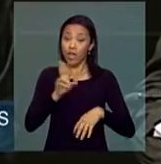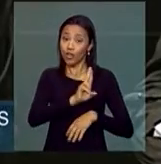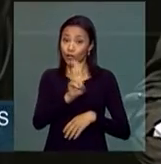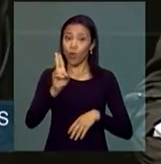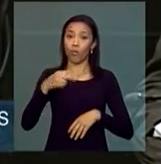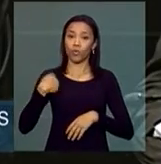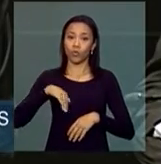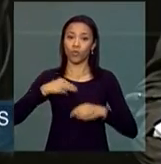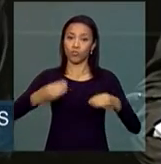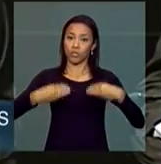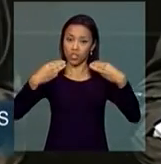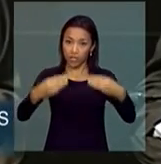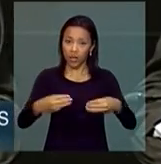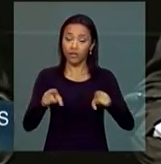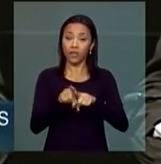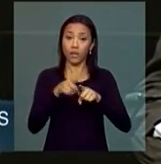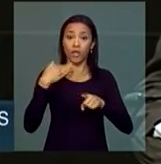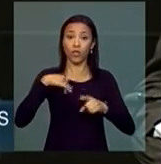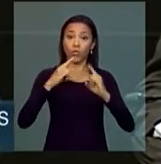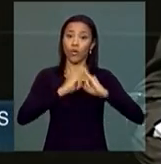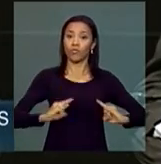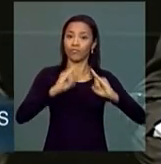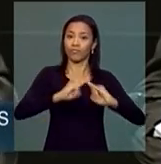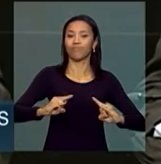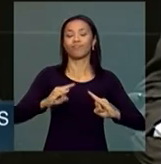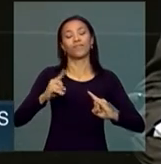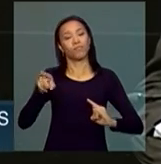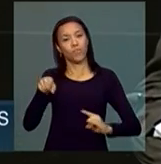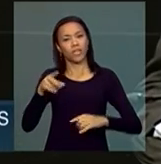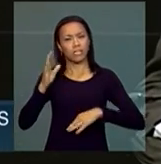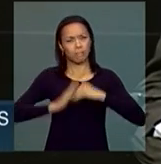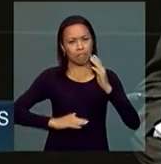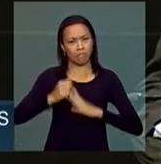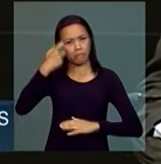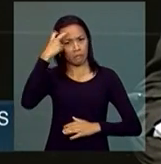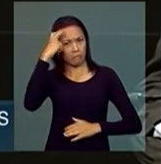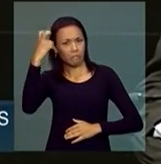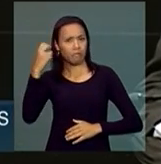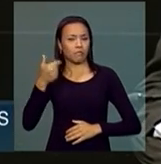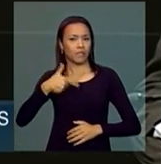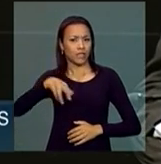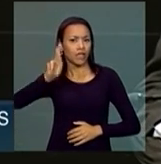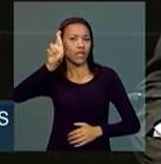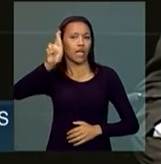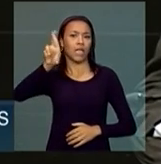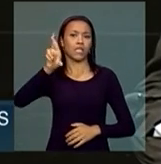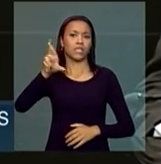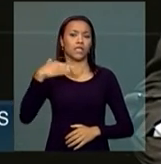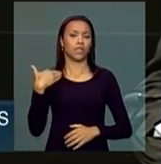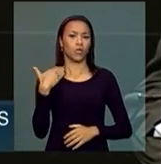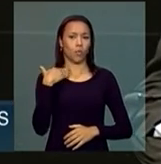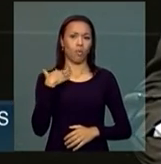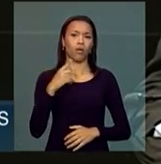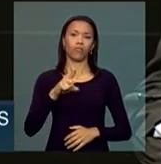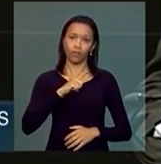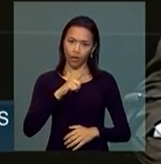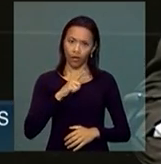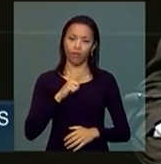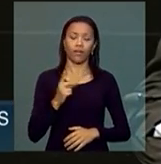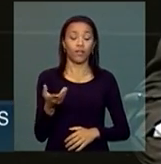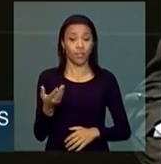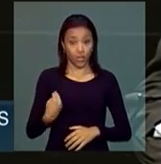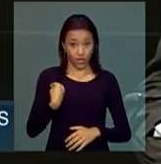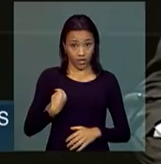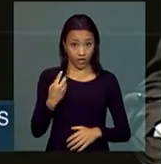nossos assentados da reforma agrária, por essa determinação, essa capacidade de liderança que o banco tem e essa figura que nós temos